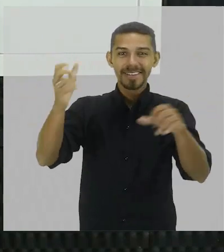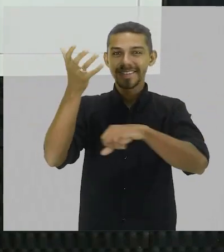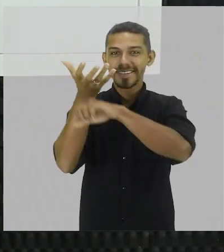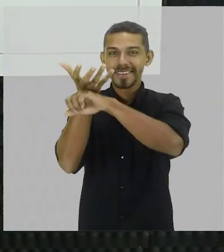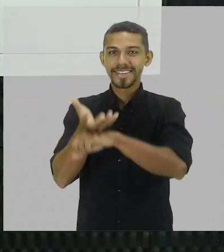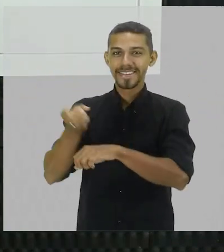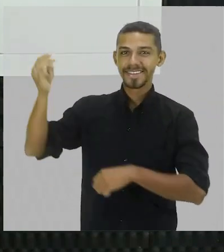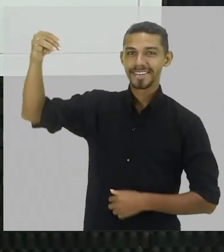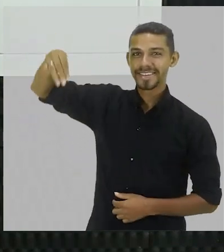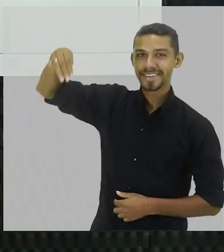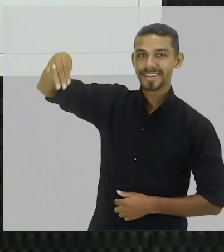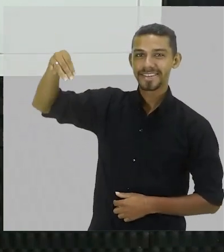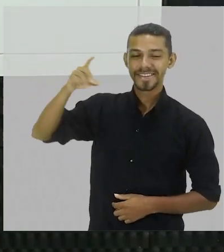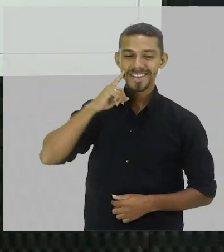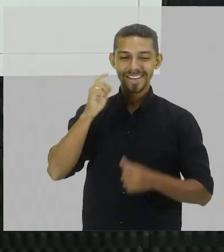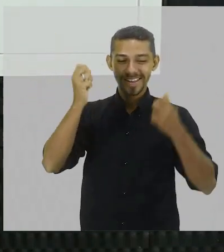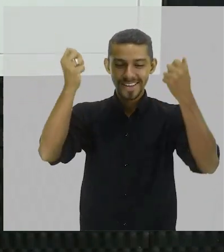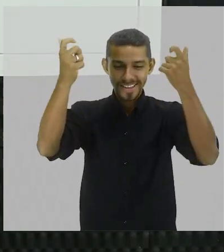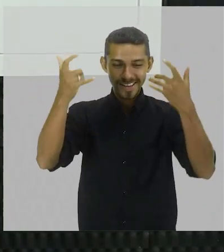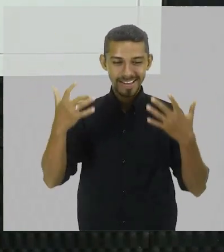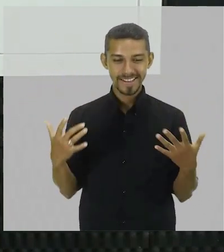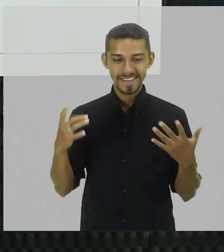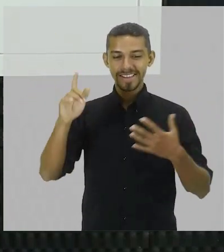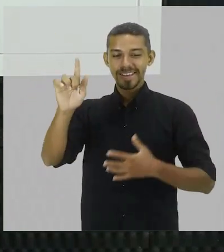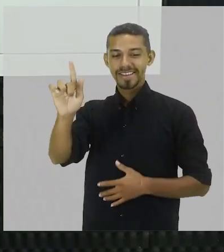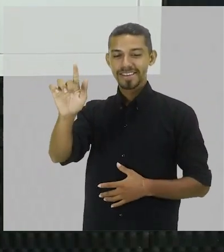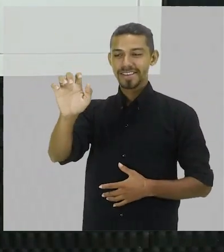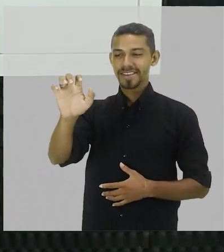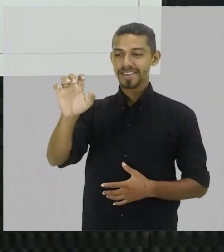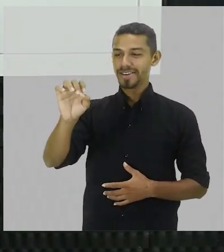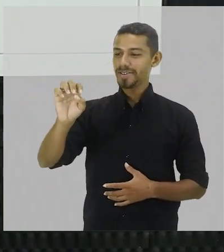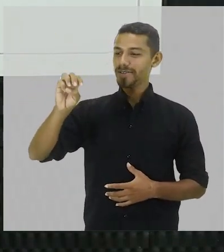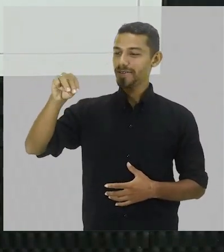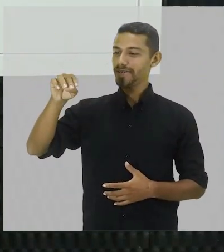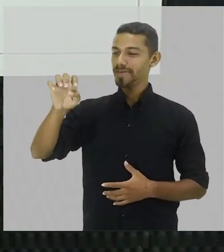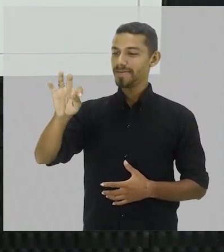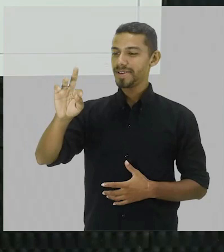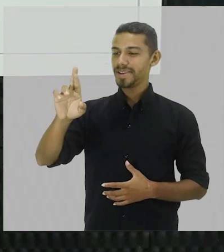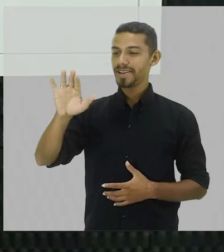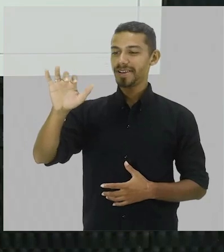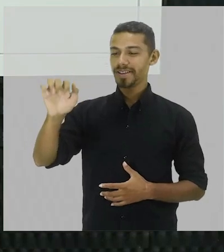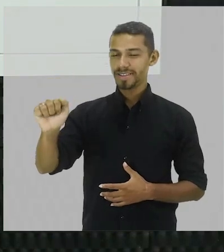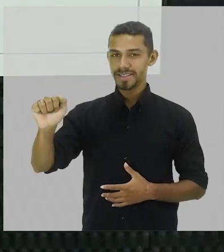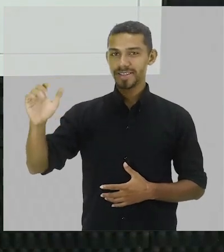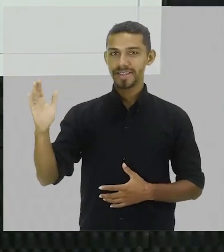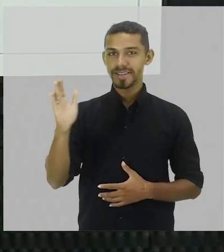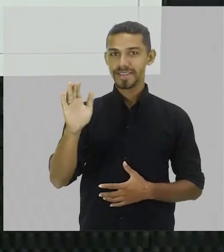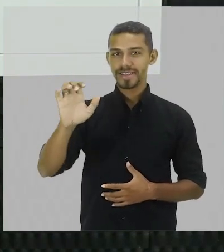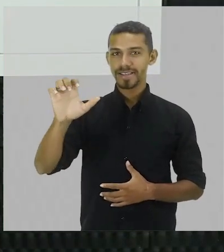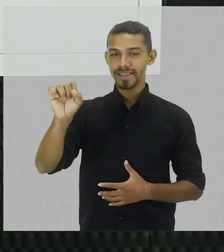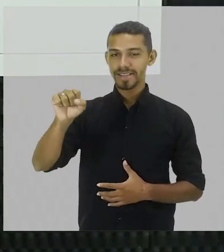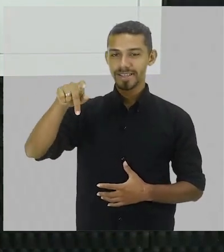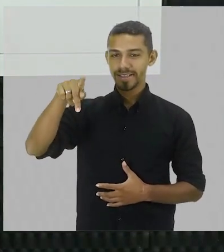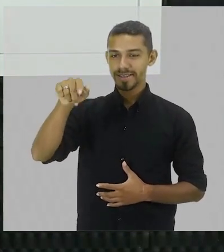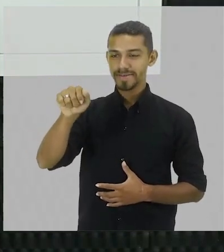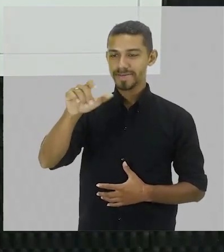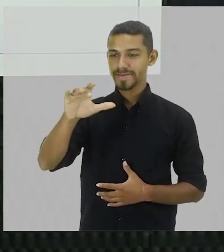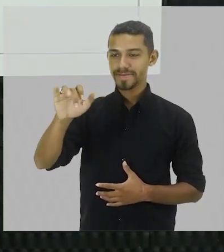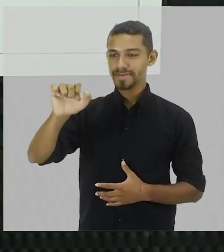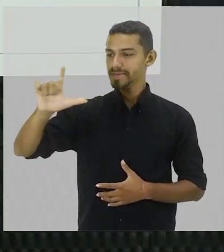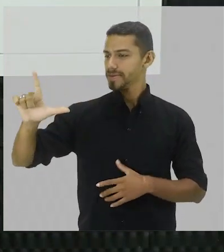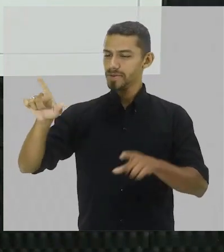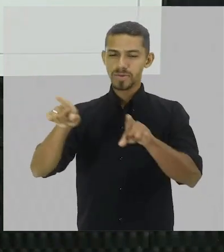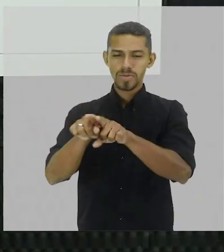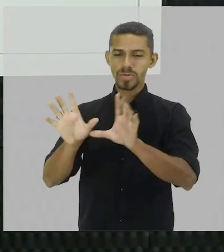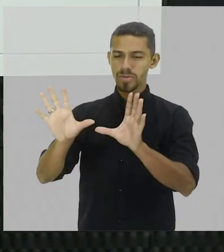geometria espacial, tá? Vamos falar hoje de questões, tanto do Enem como da EMA, né? Alguns vídeos